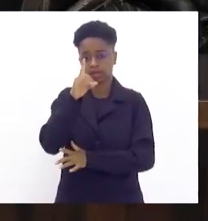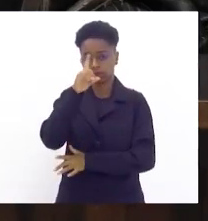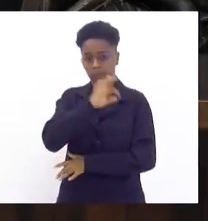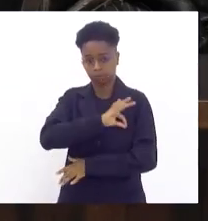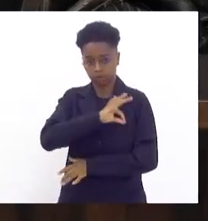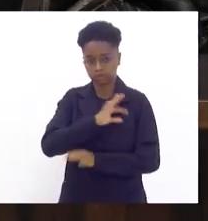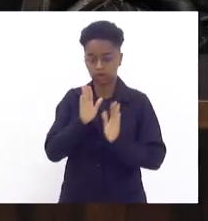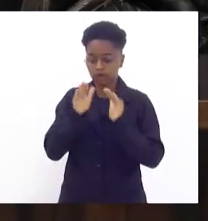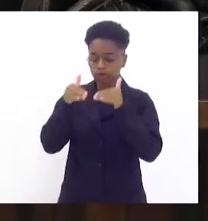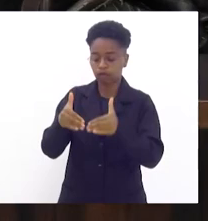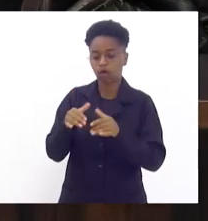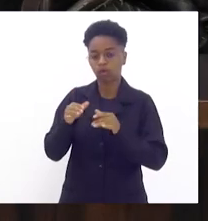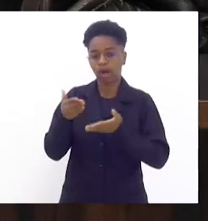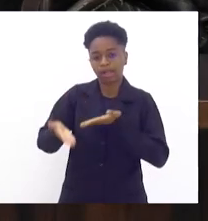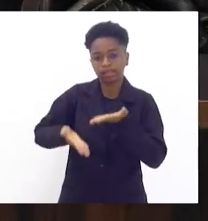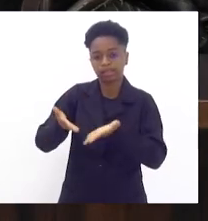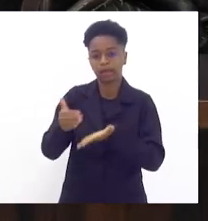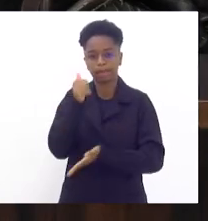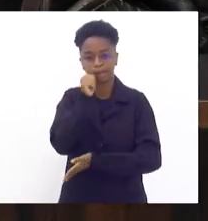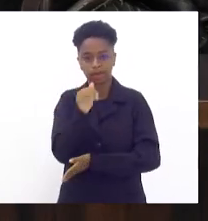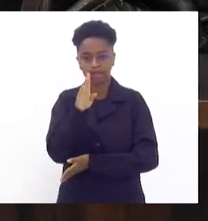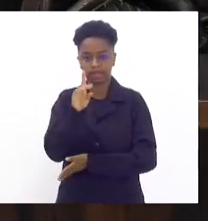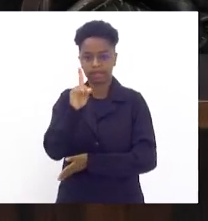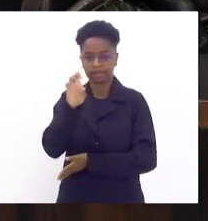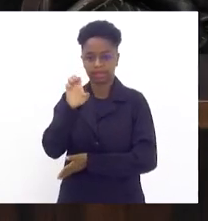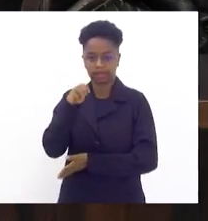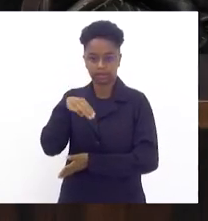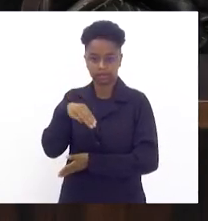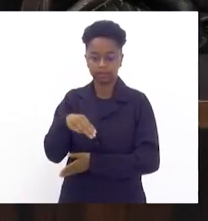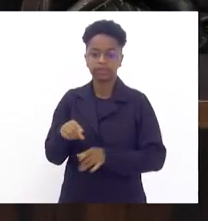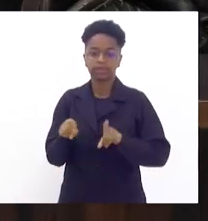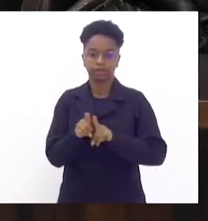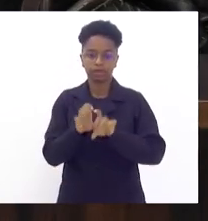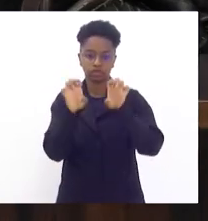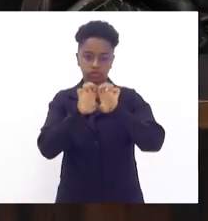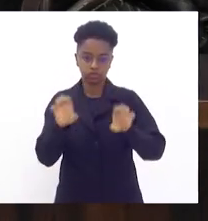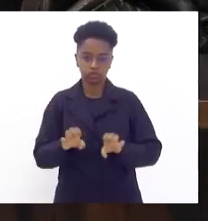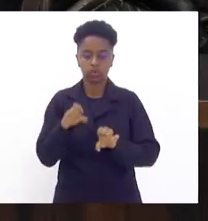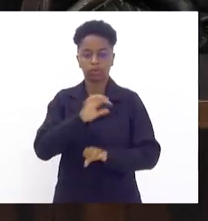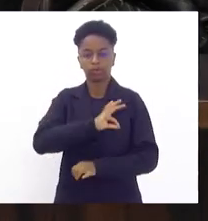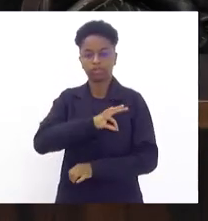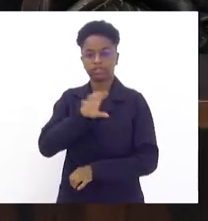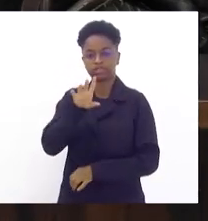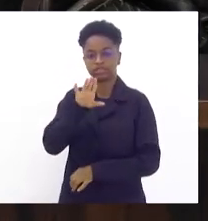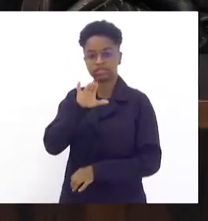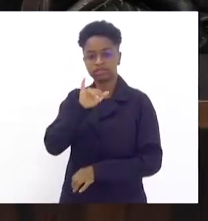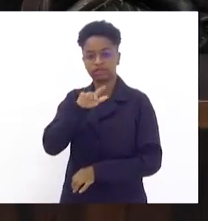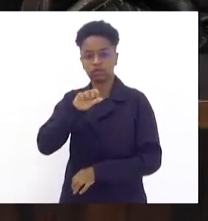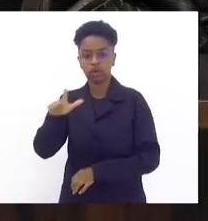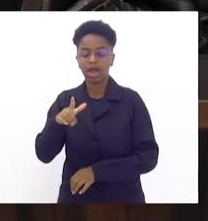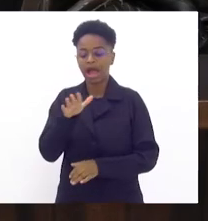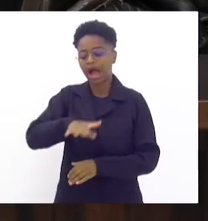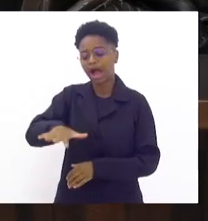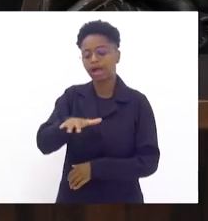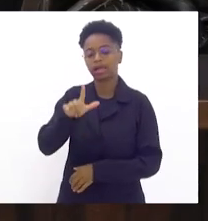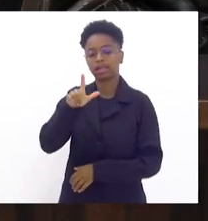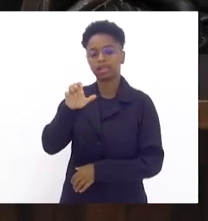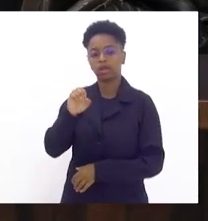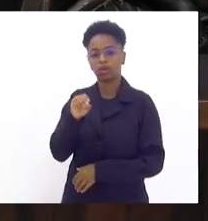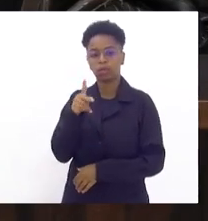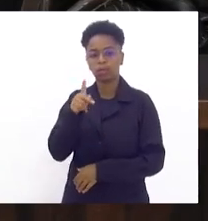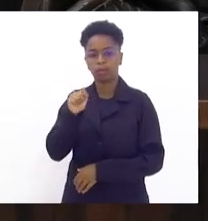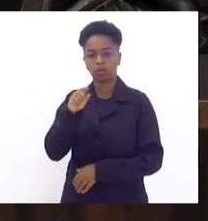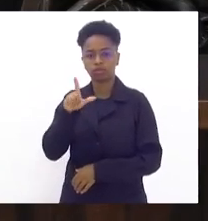especializada de atendimento à mulher, DEAM, na estrutura da Secretaria de Polícia Civil, na região da Leopoldina, nesse estado